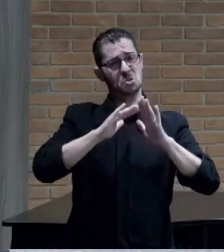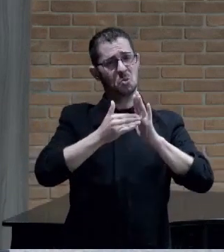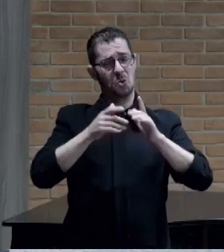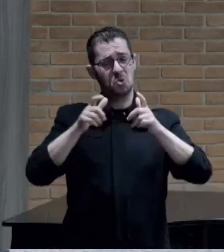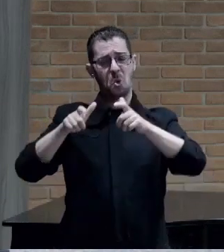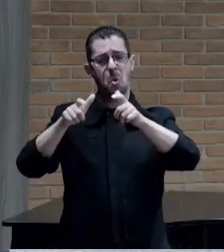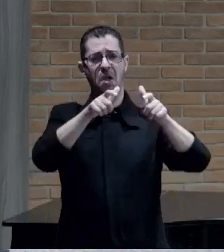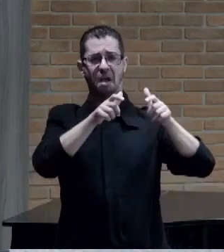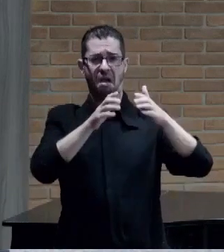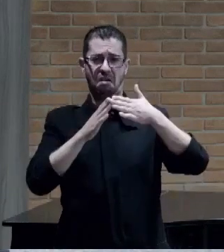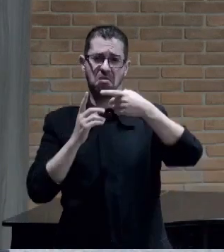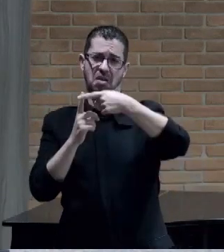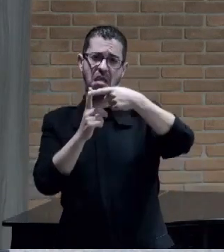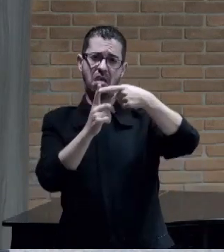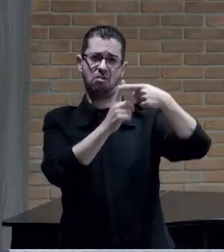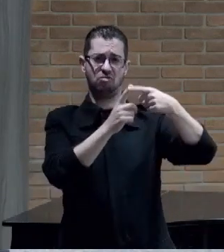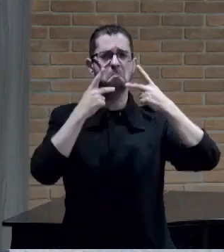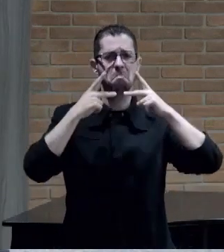Evangelho.